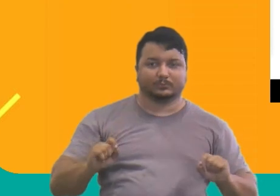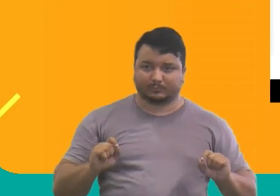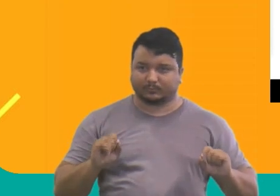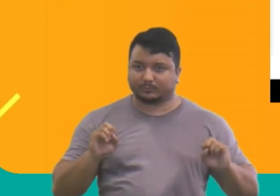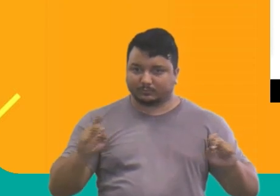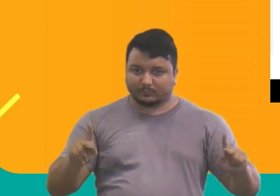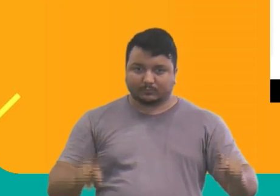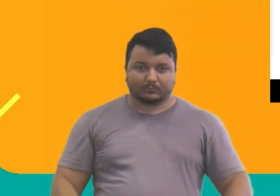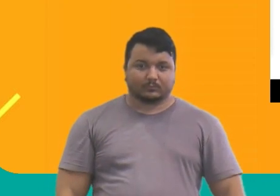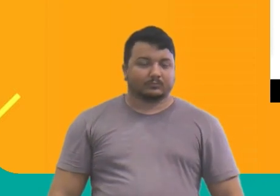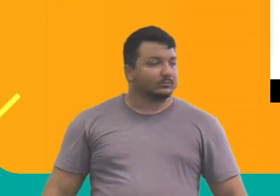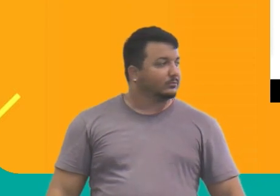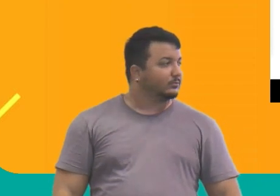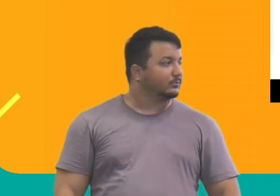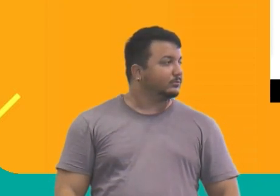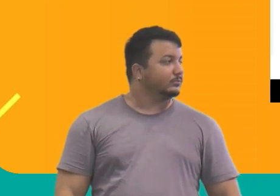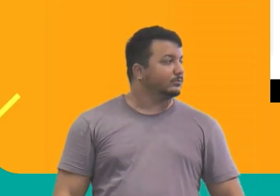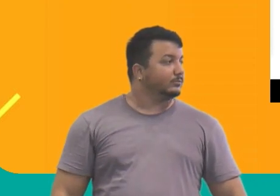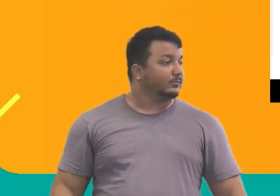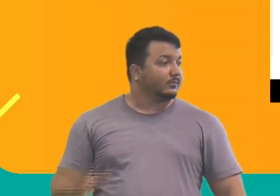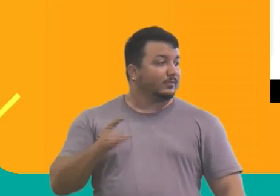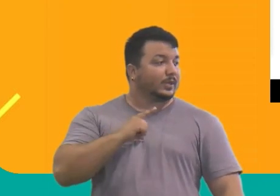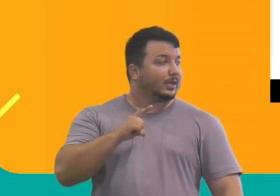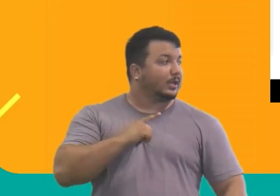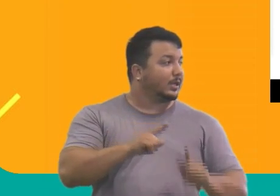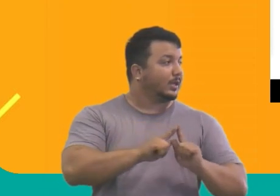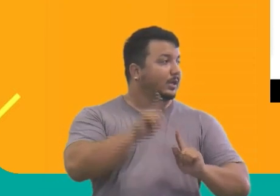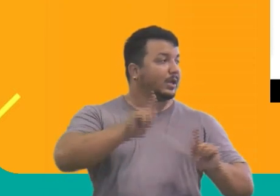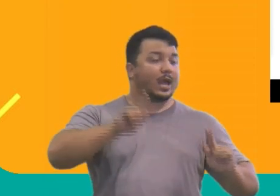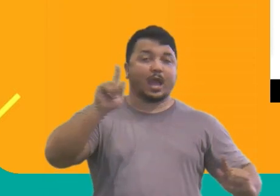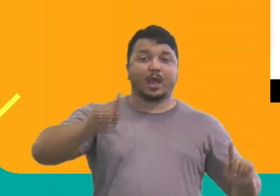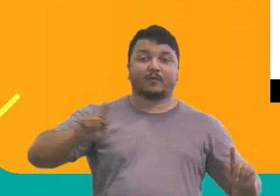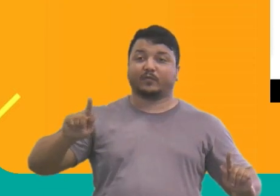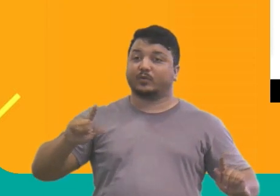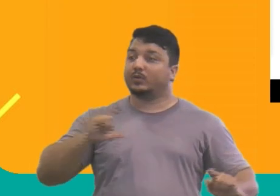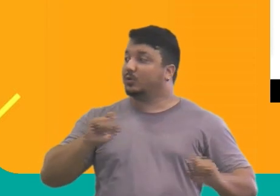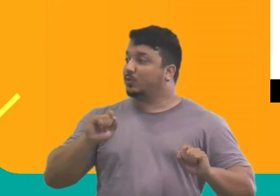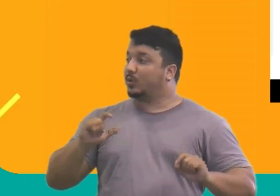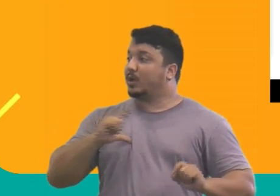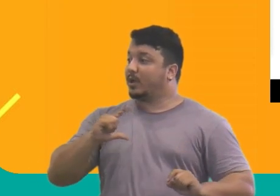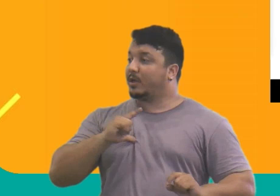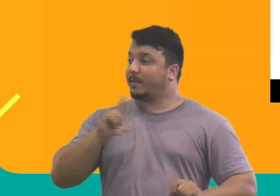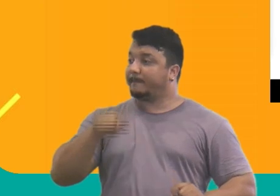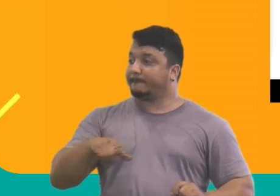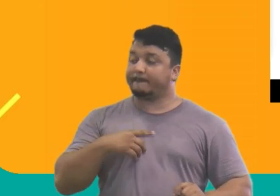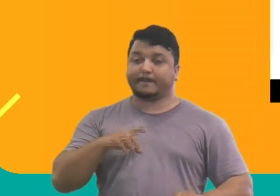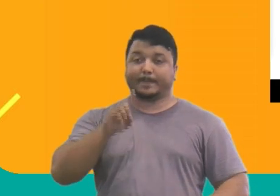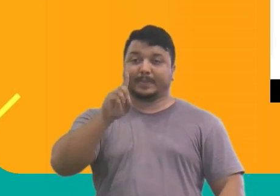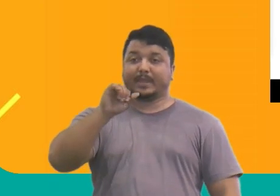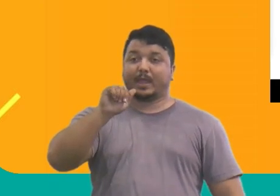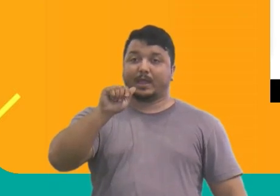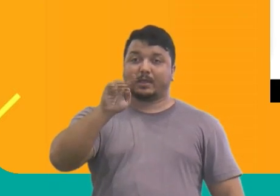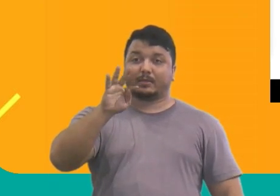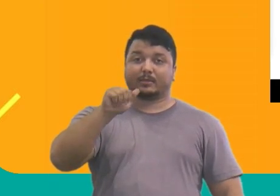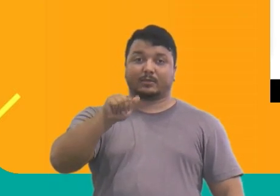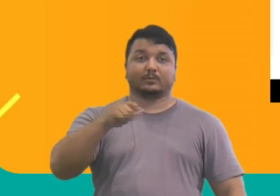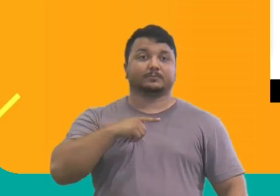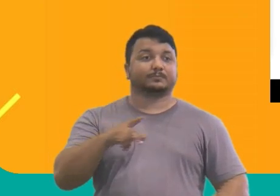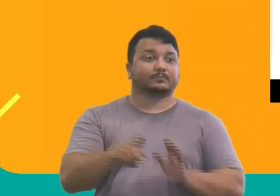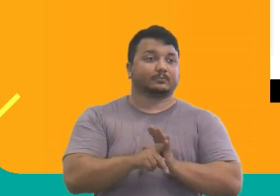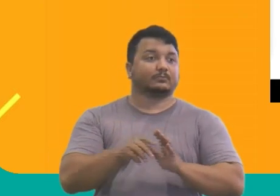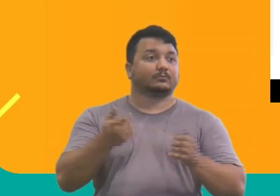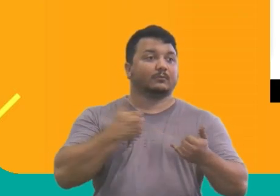O que ele chega para a gente? Ele mostra que tem um gráfico. E quem é este gráfico? Me mostra barras com intensidade de